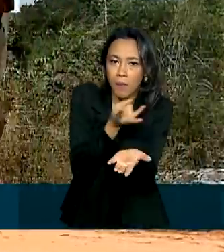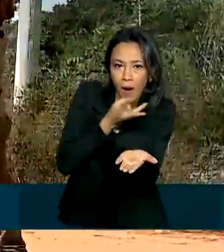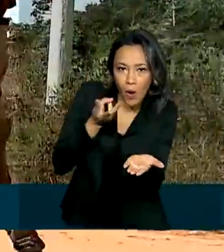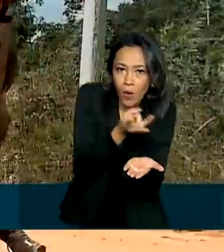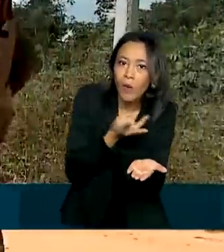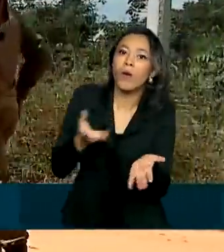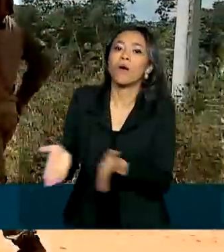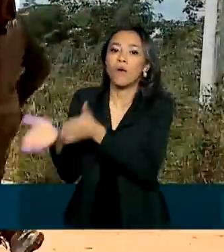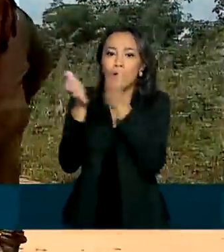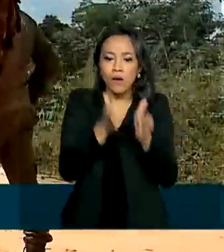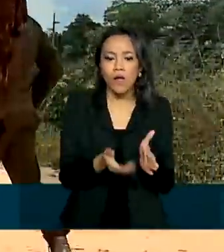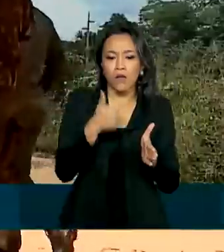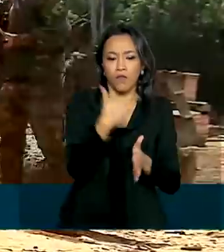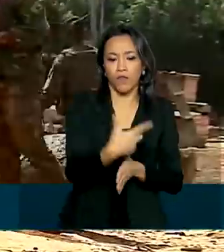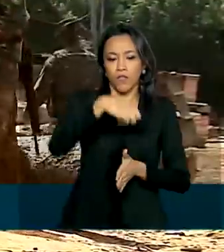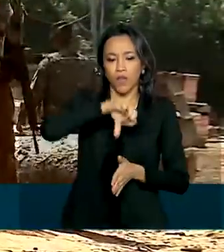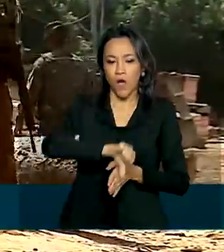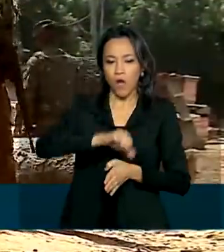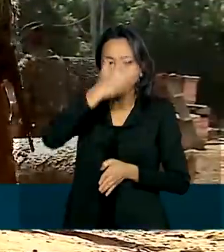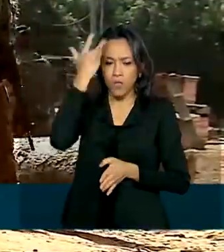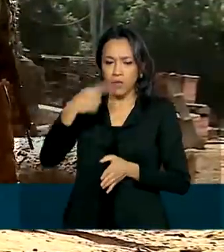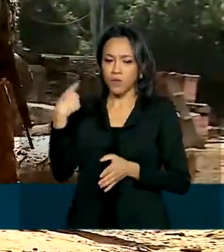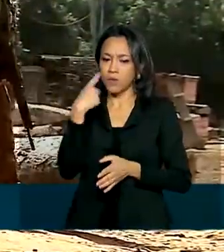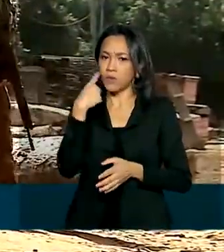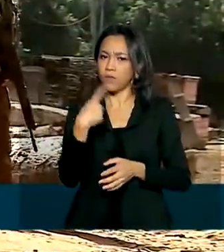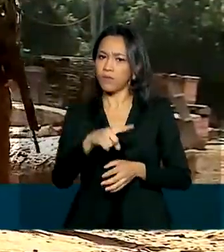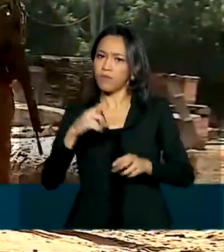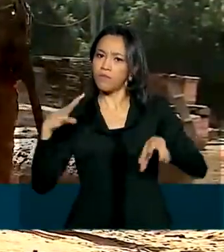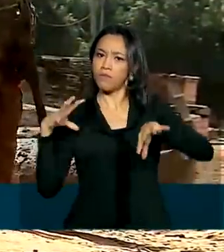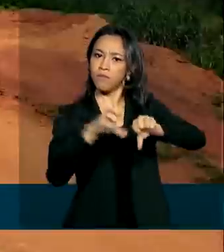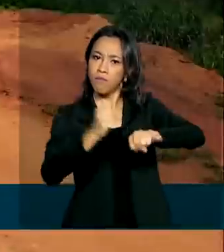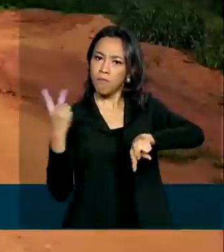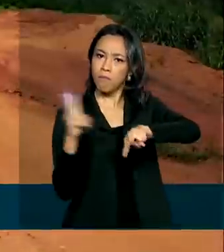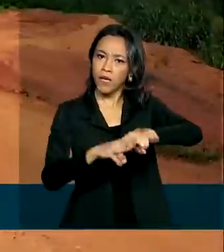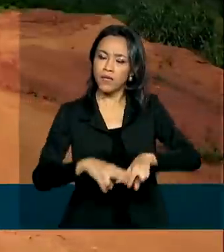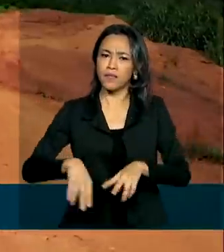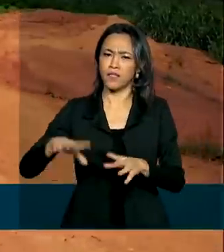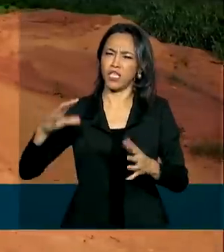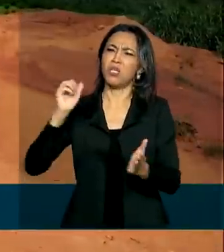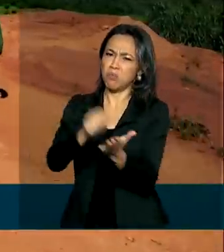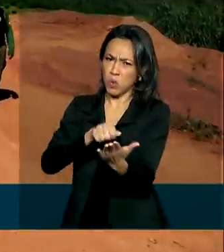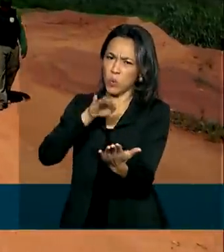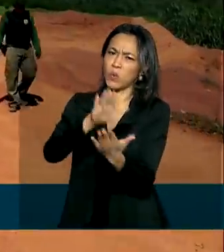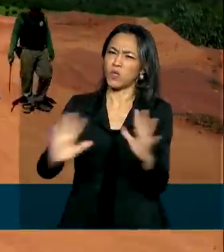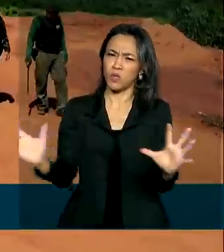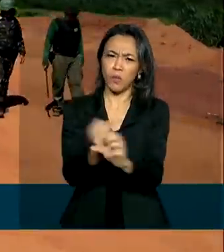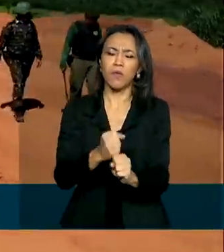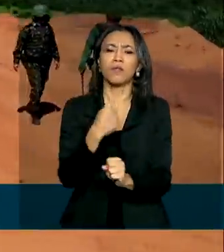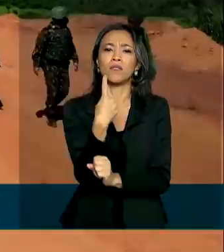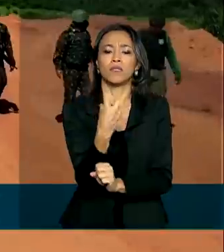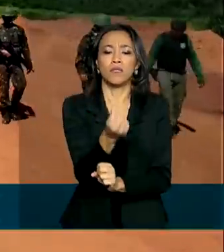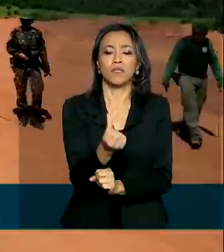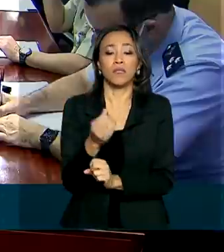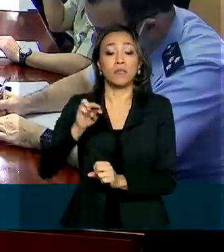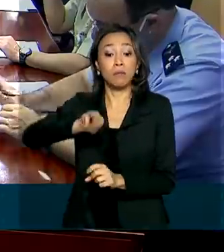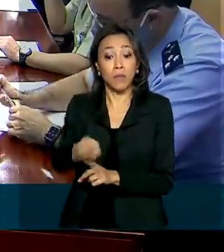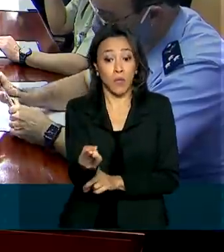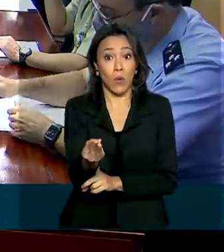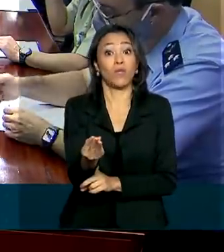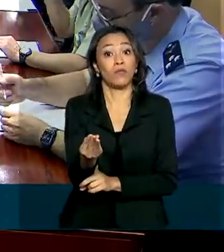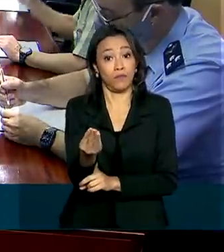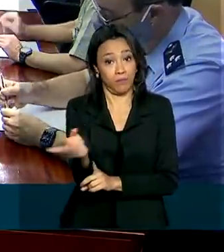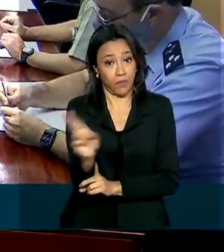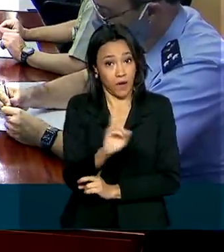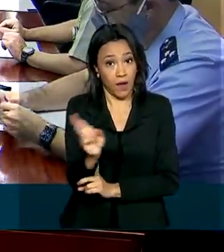29 pessoas foram presas e 102 multas foram aplicadas, totalizando mais de 16 milhões de reais. O